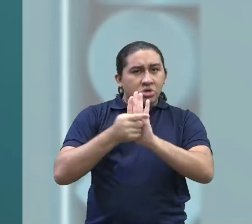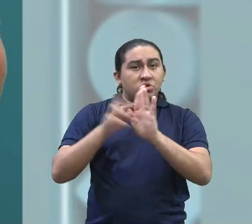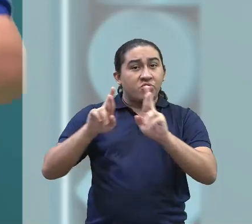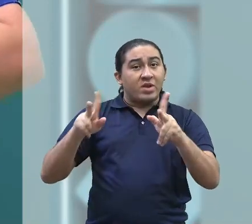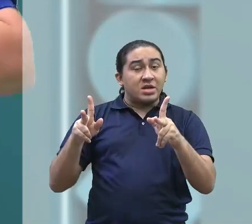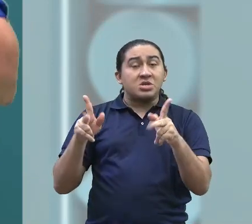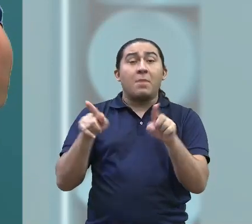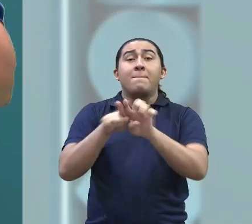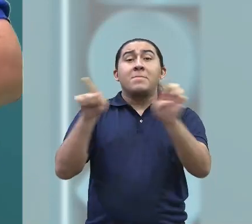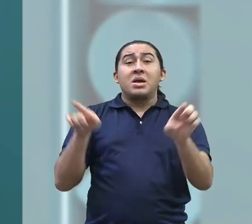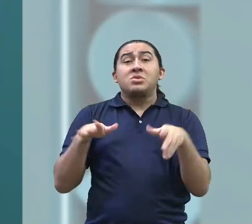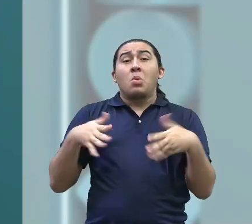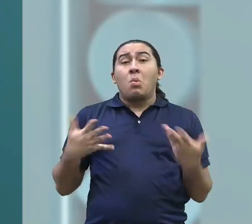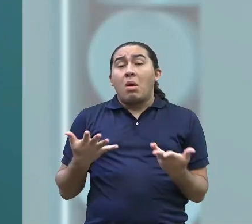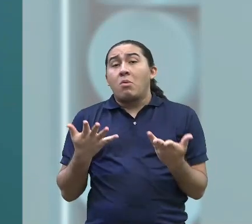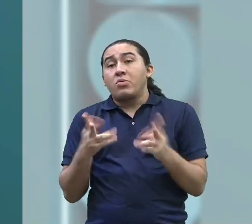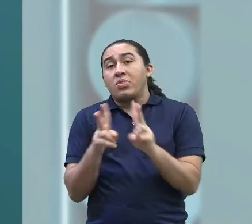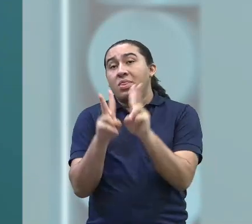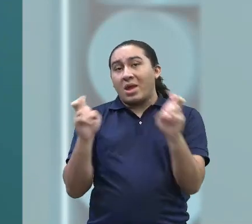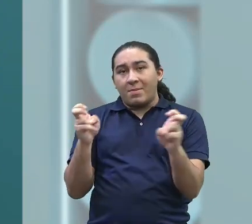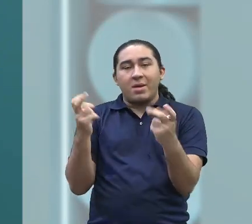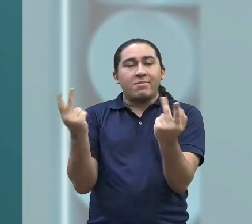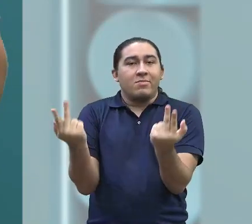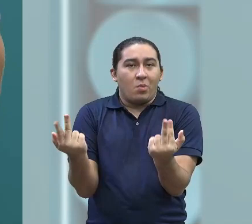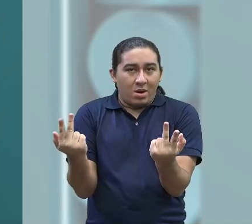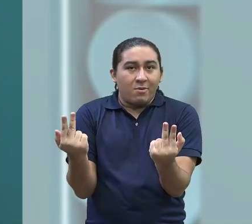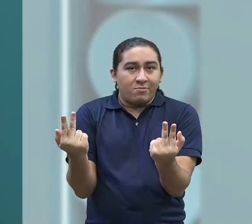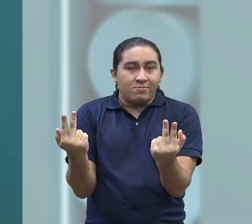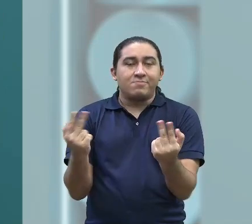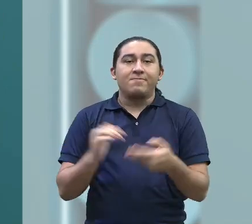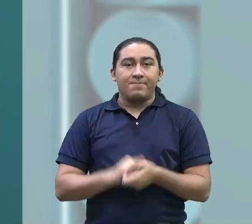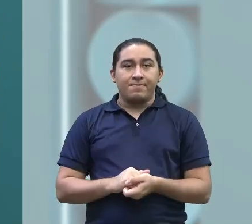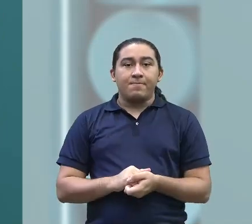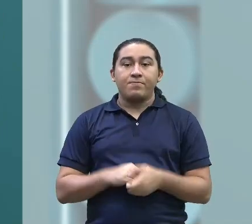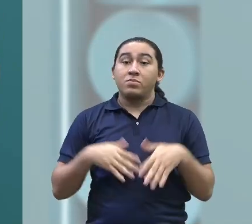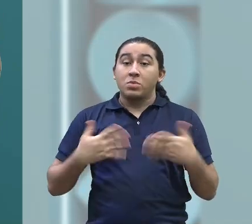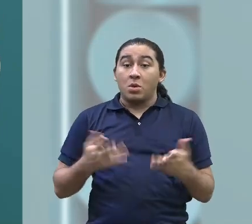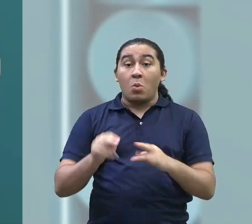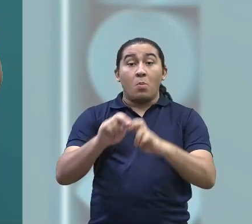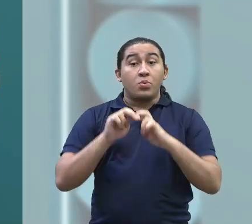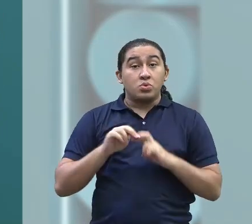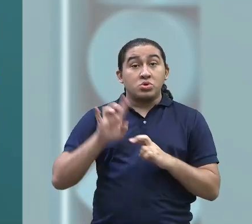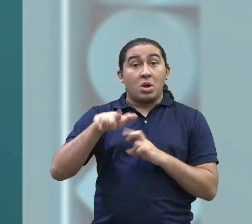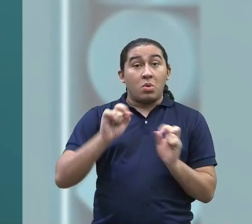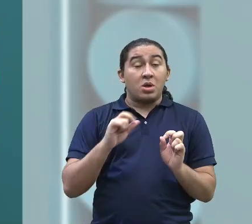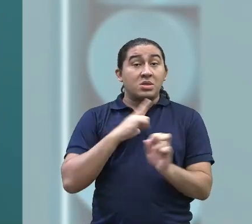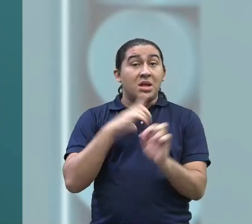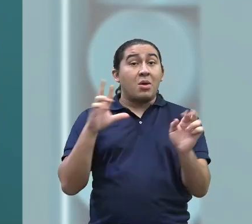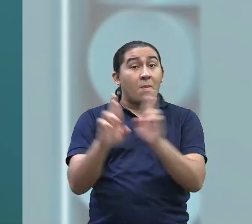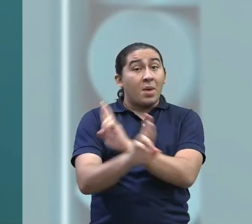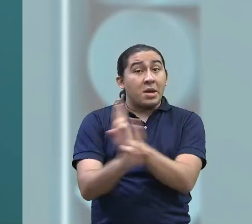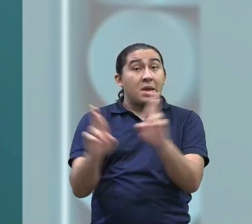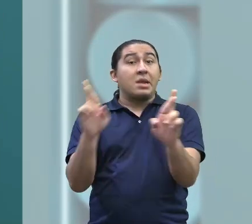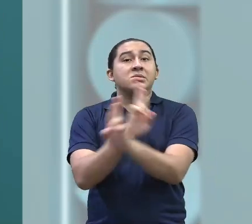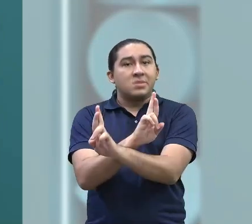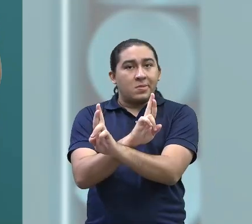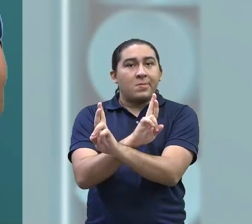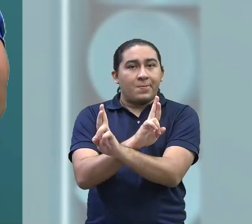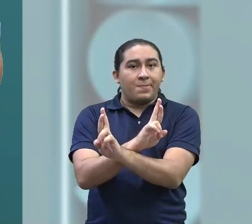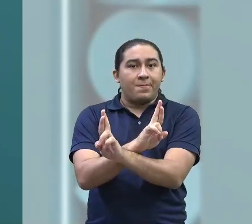comum era o assunto sobre Tucumã. Logo, isso é um diálogo e